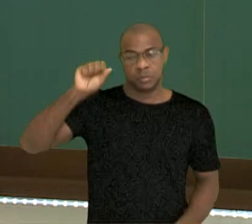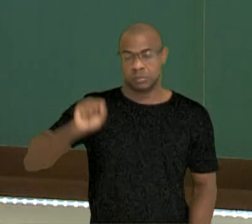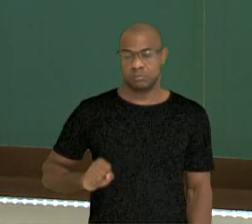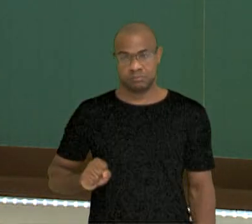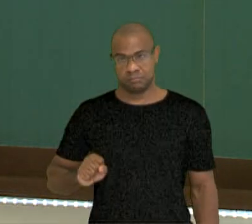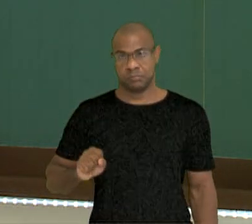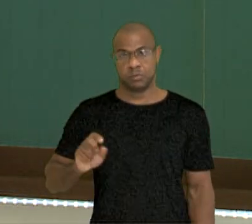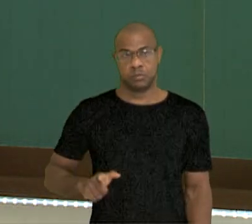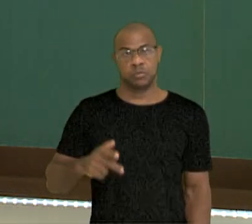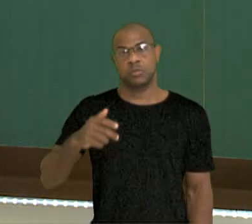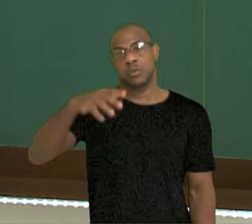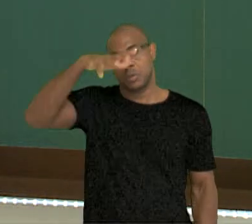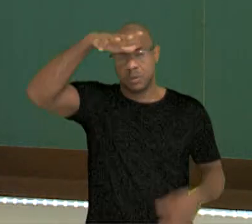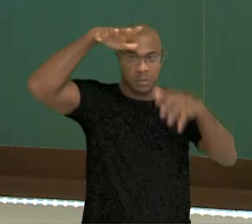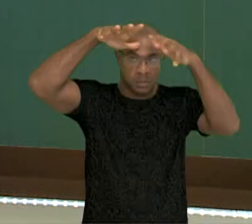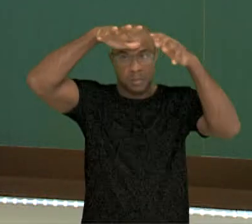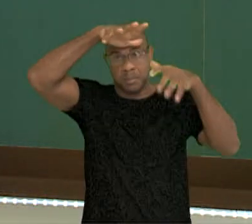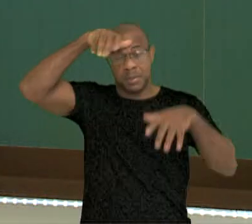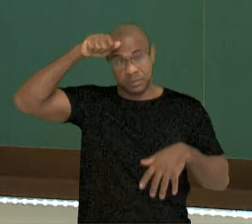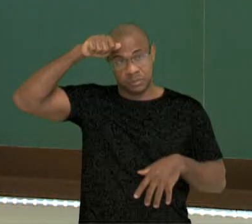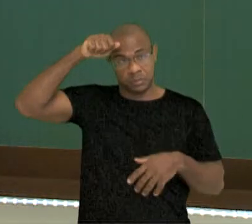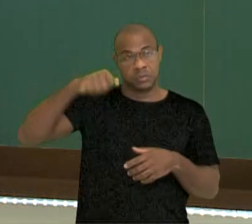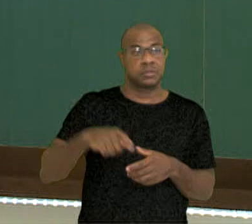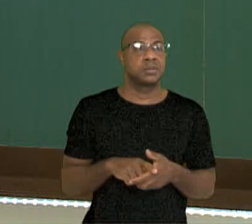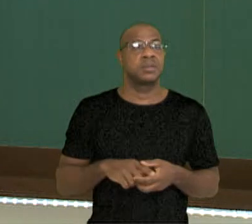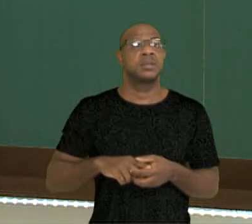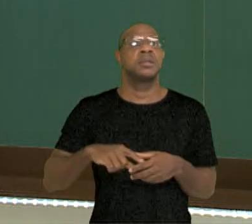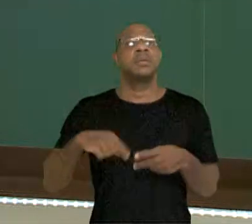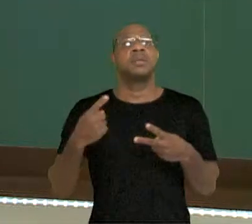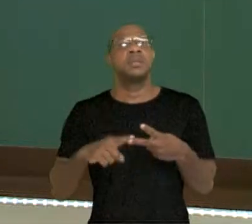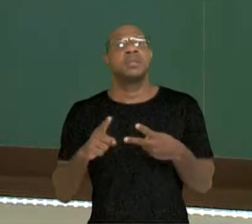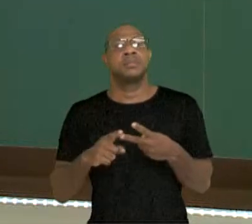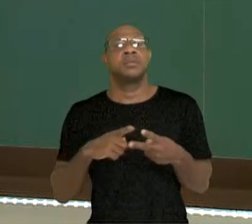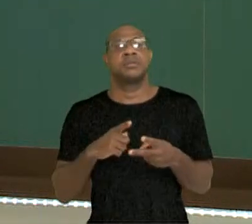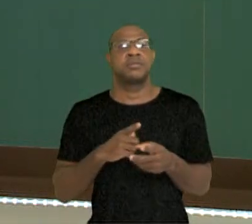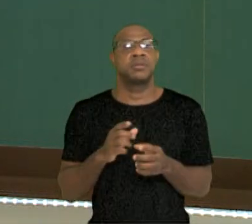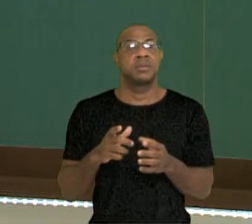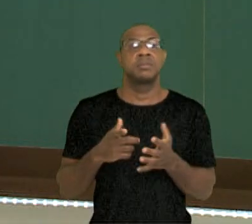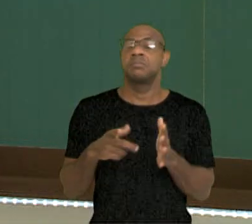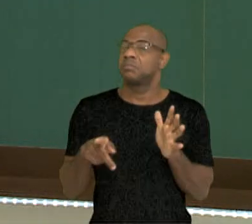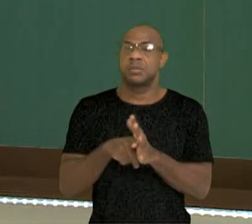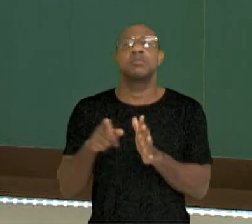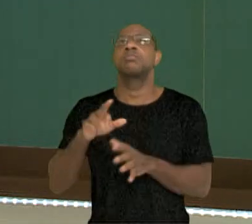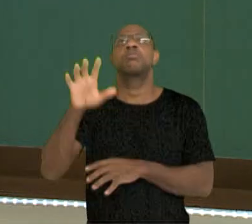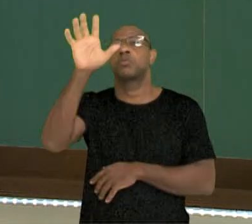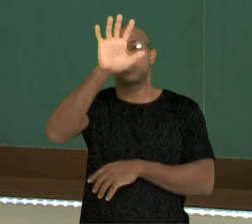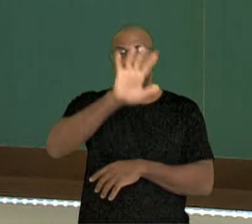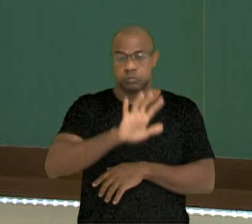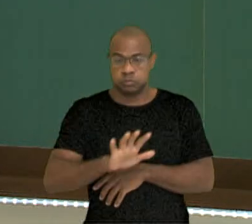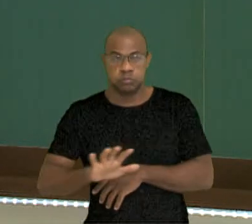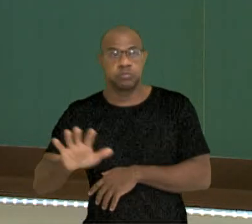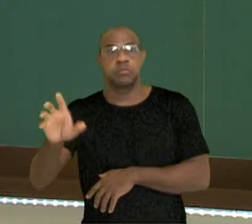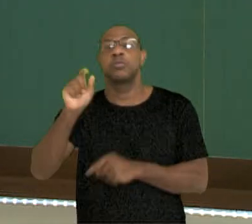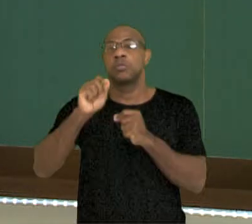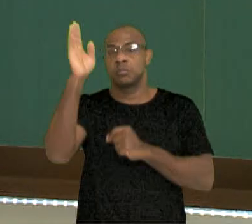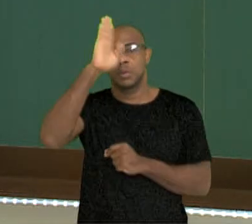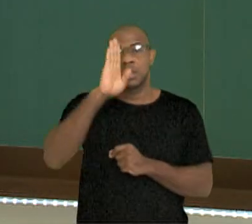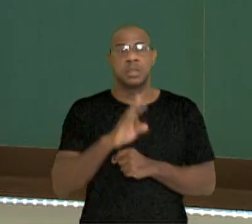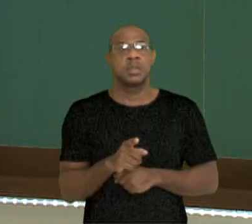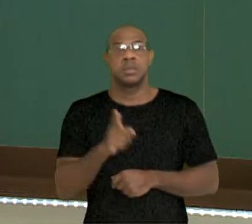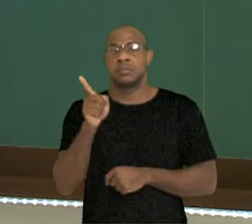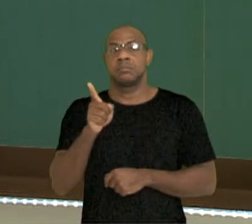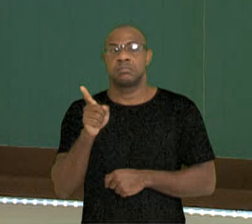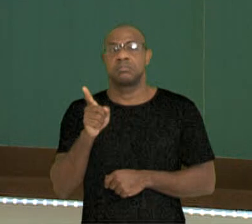no Amazonas também mais um pedacinho. Então depois, mais tarde, tiveram esses ajustes, mas praticamente nós temos a definição do Brasil